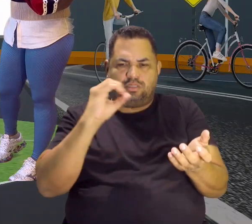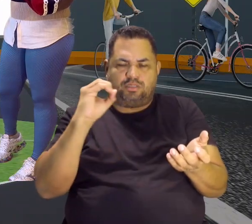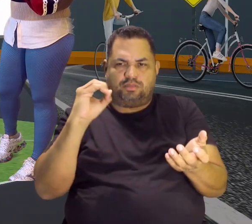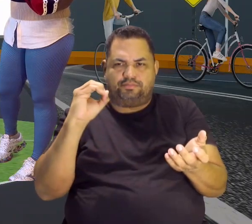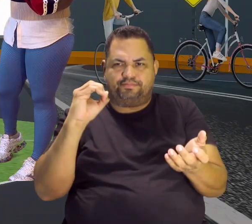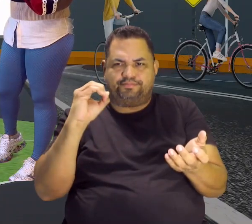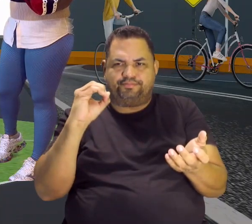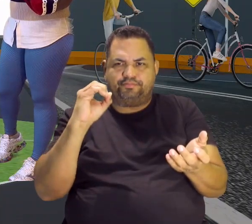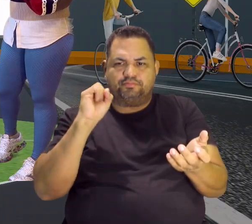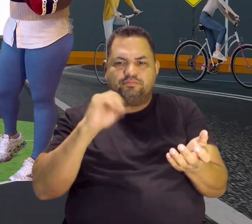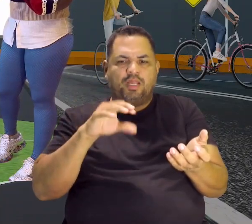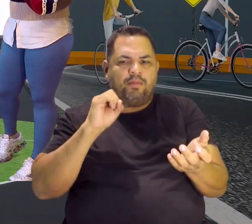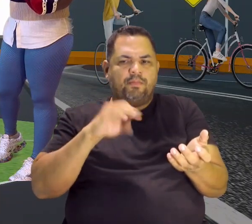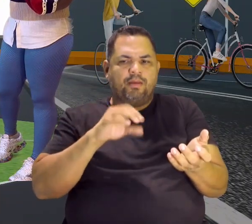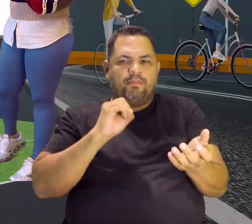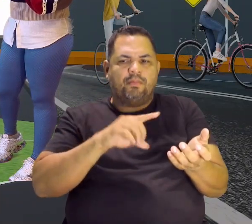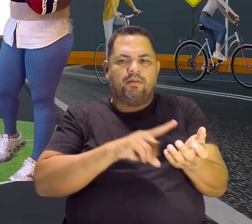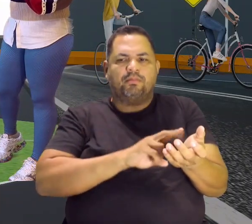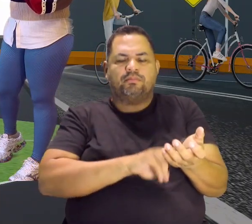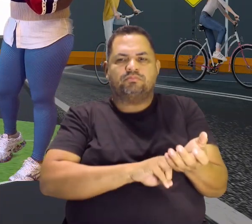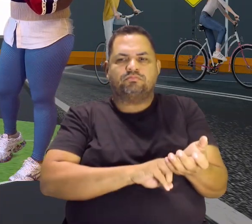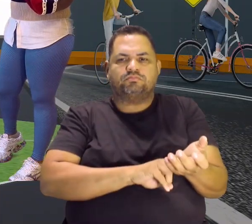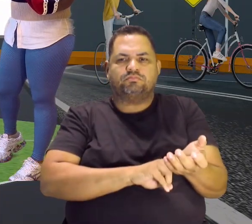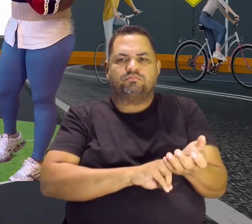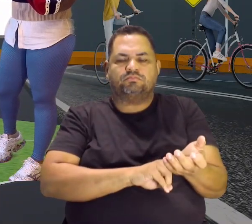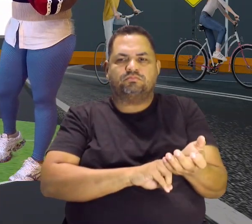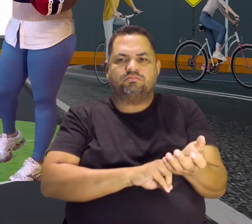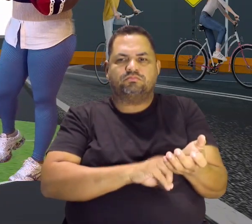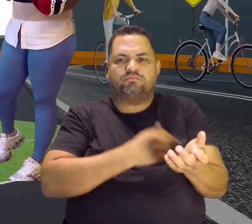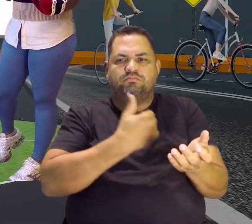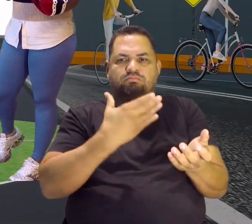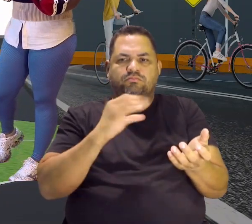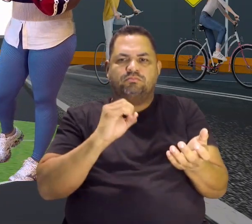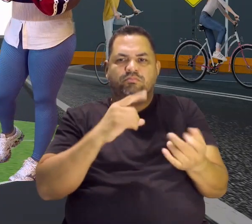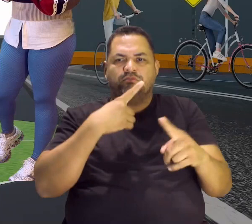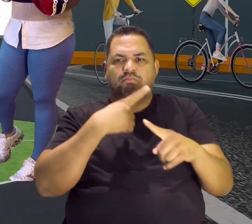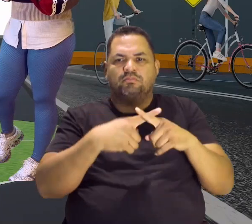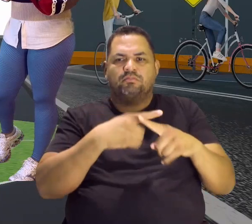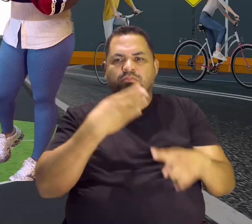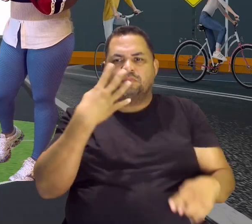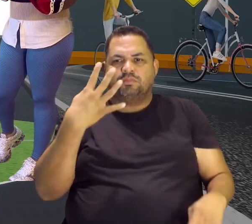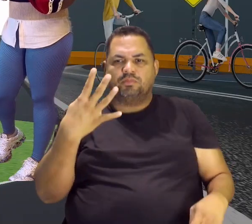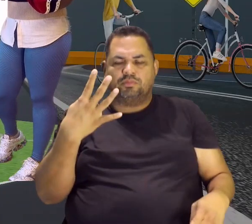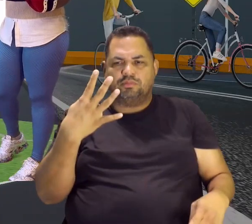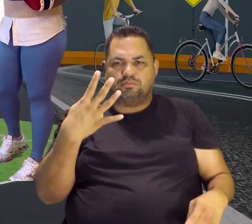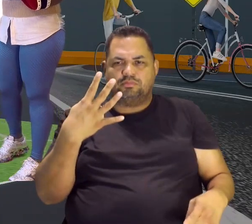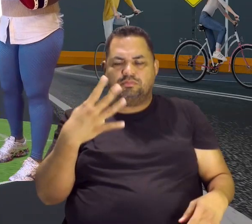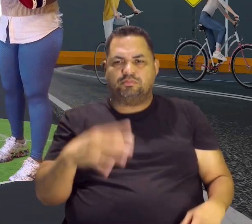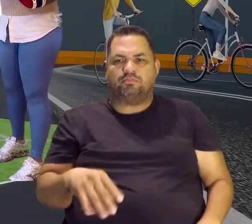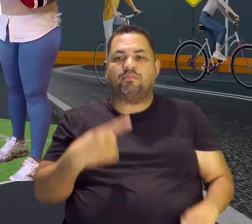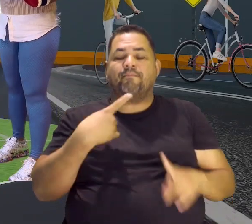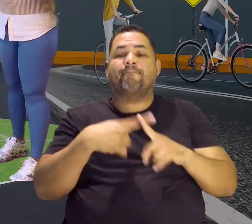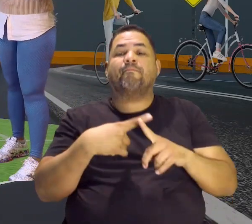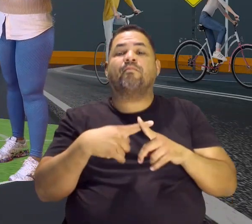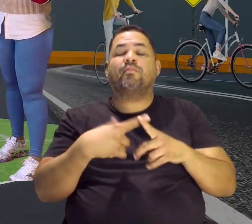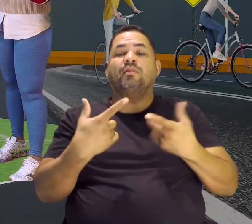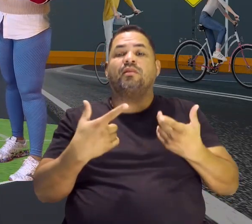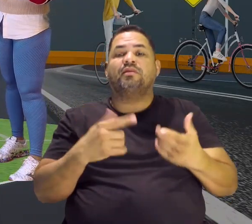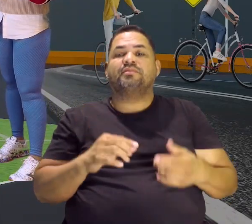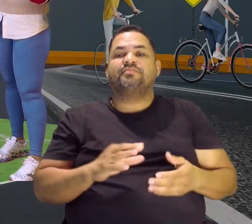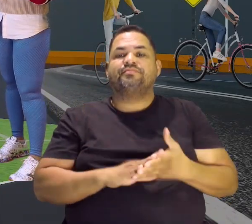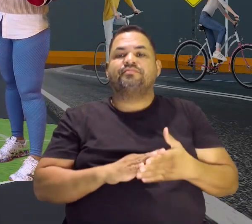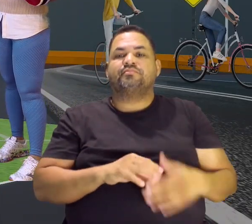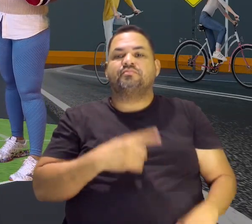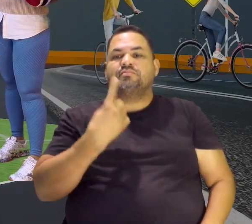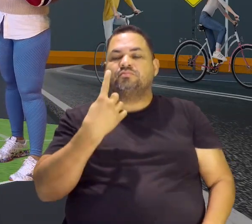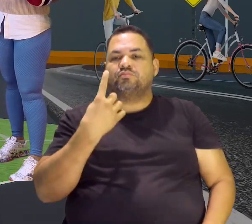lá pulsando 10 vezes, né? Você vai multiplicar agora por 4. Por que por 4, prof? Porque vai dar 1